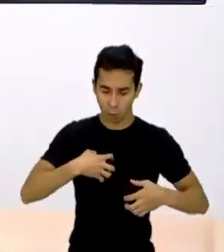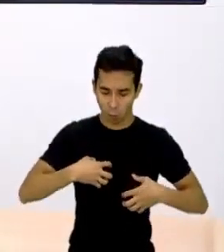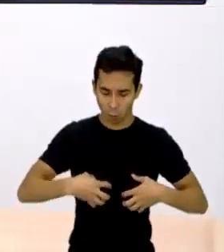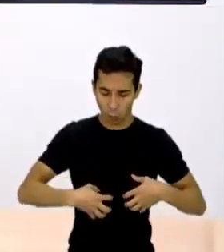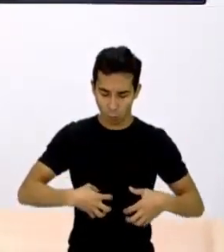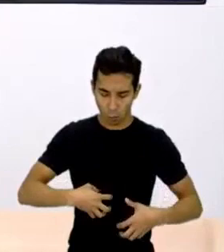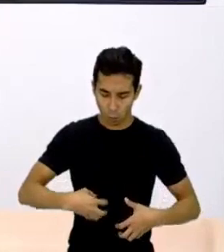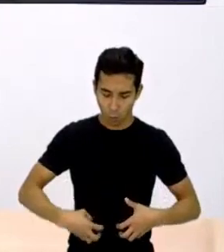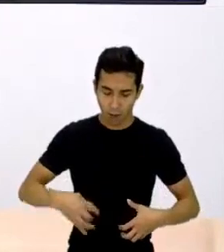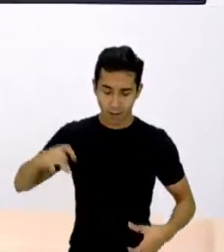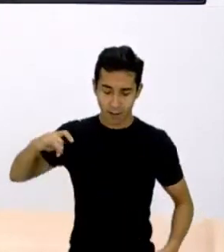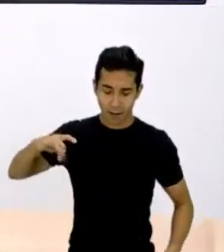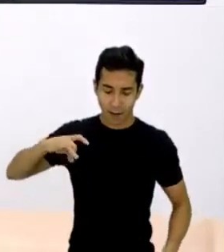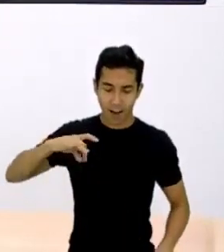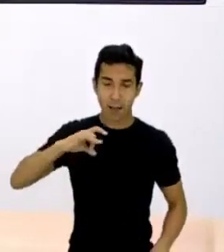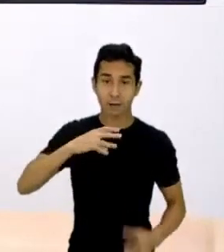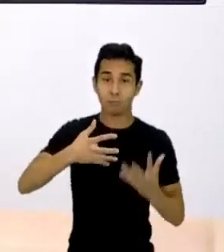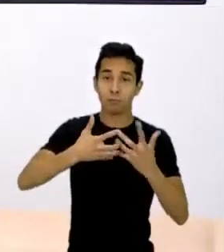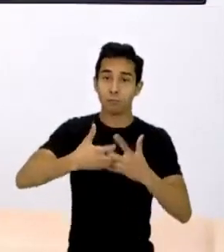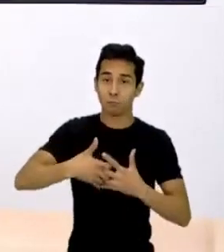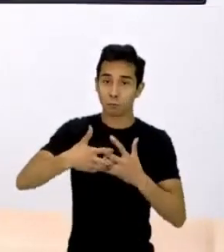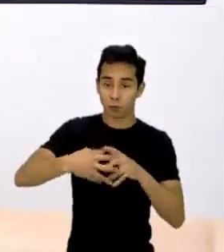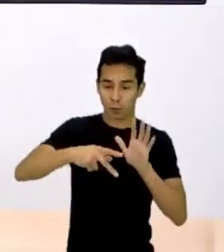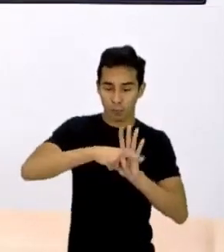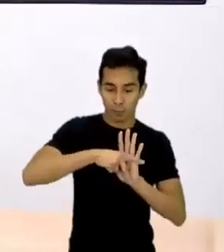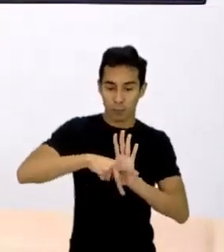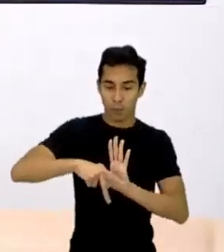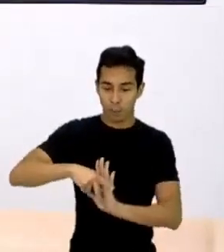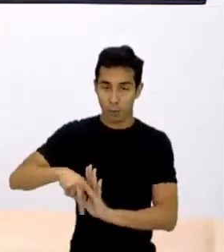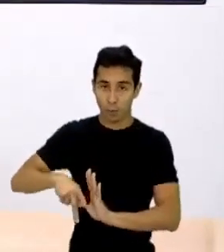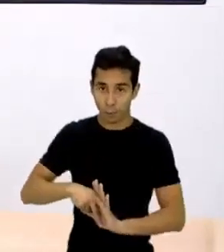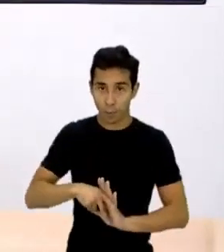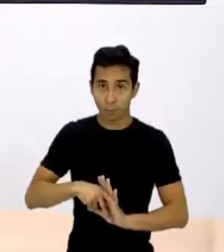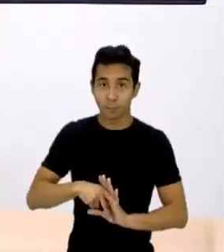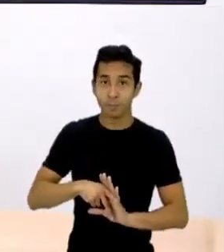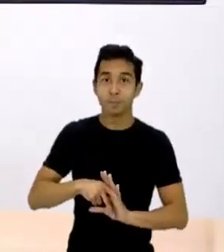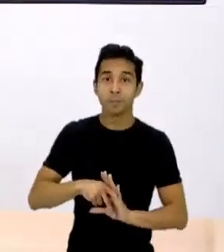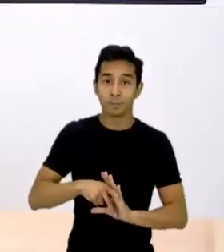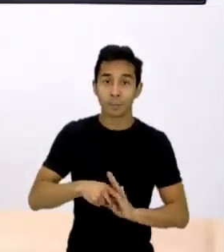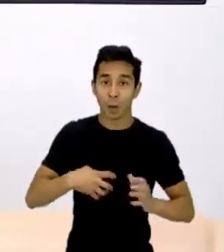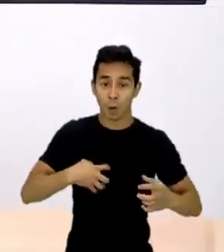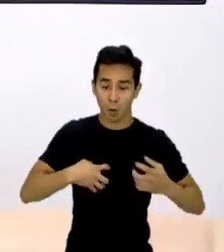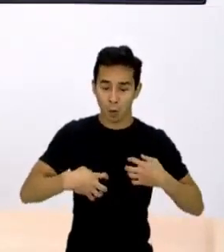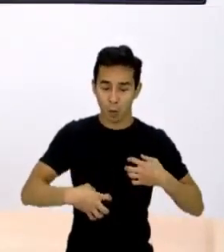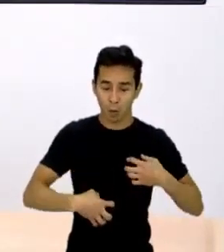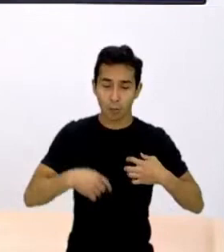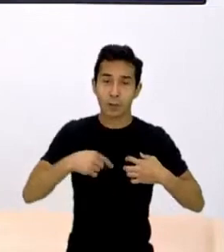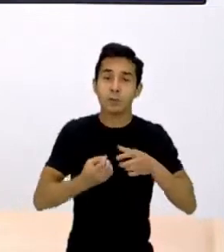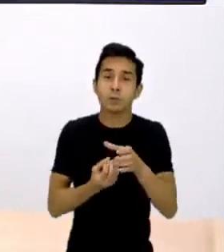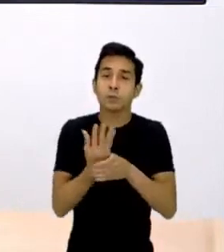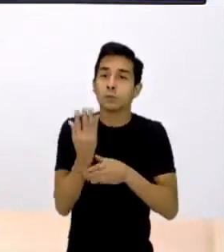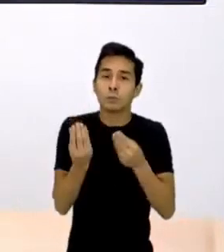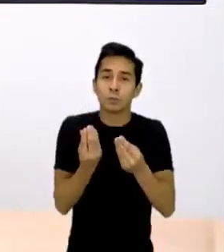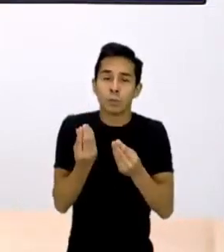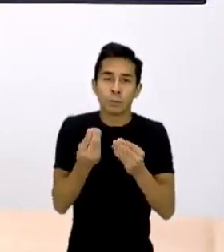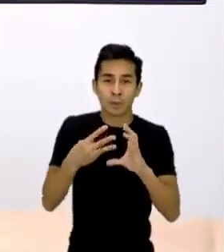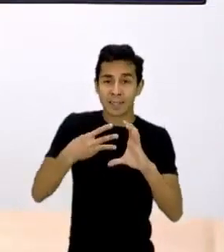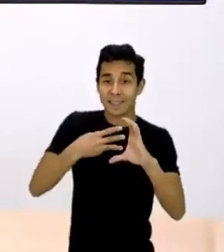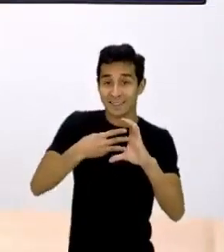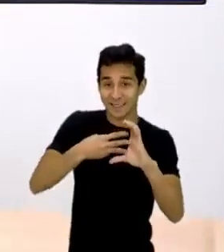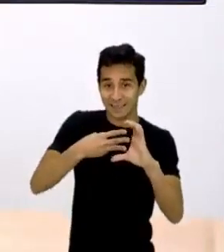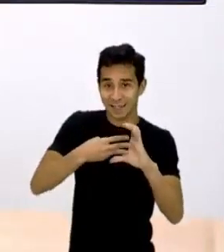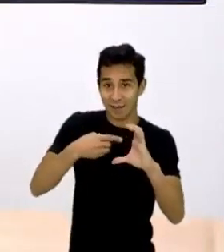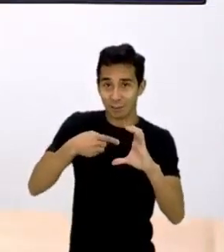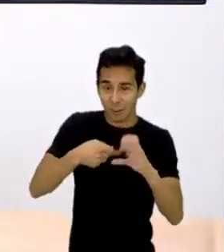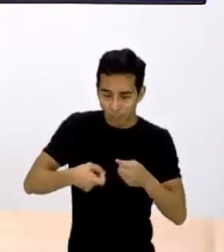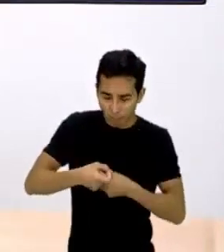funções específicas que são formados por células. Então, olha só como a gente tem aí a escala dessa